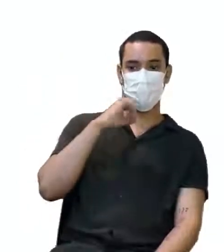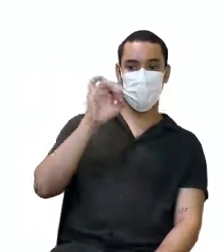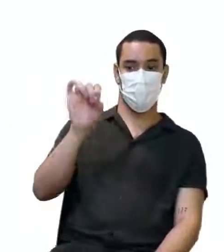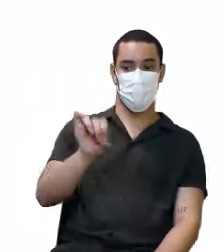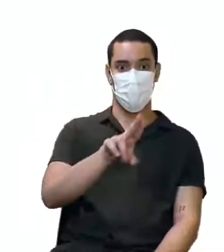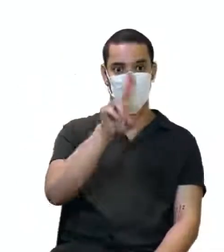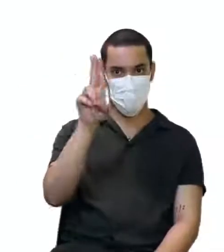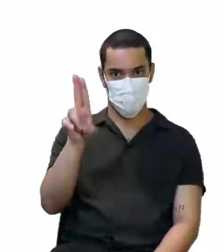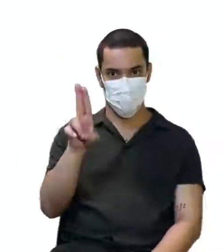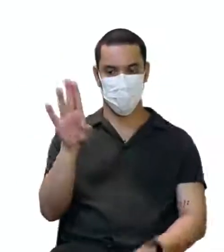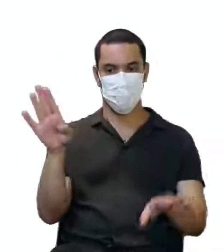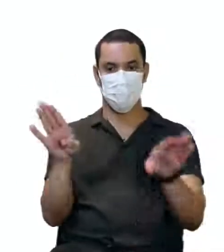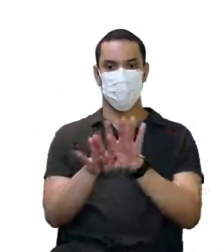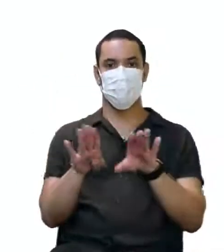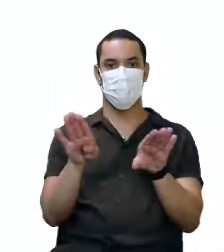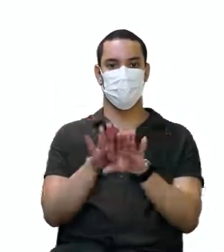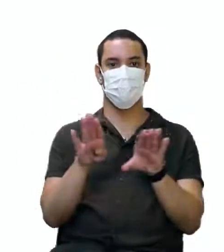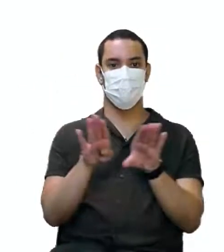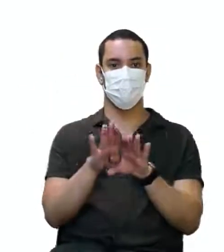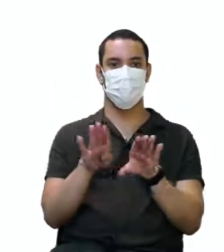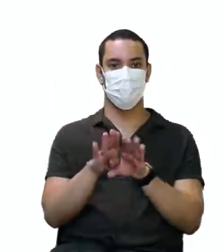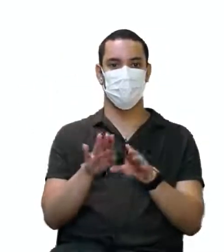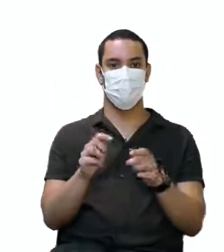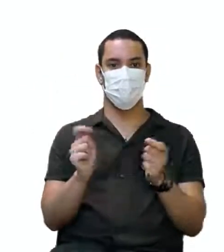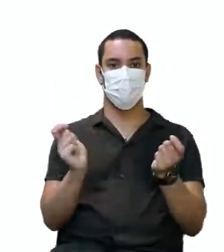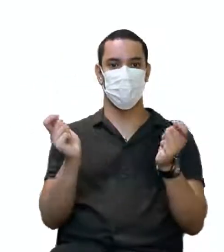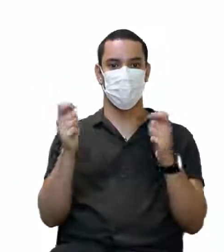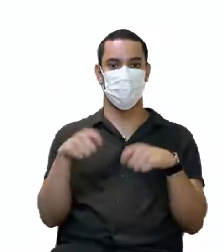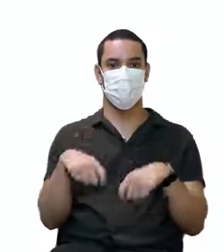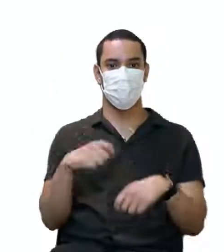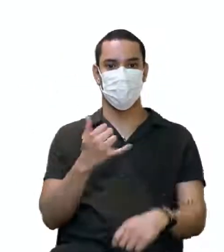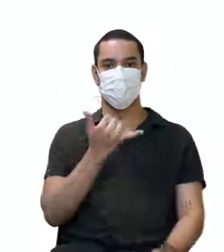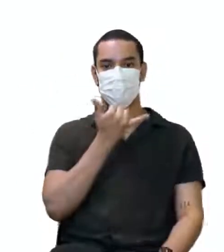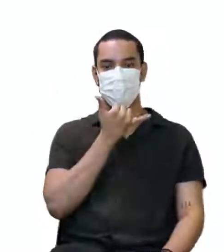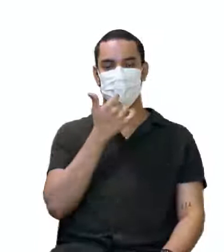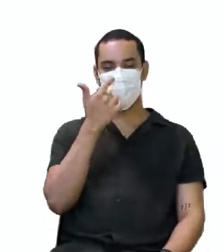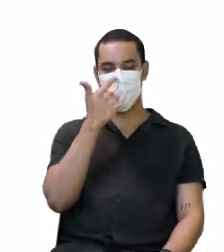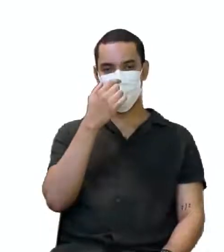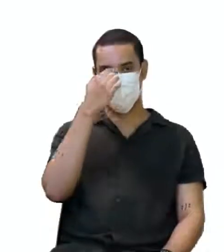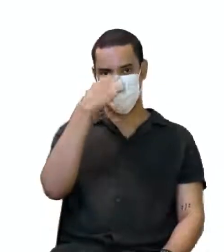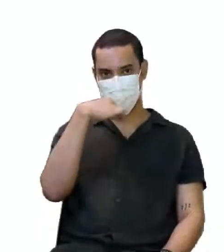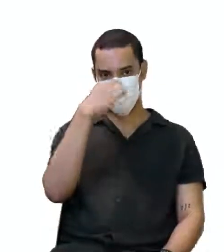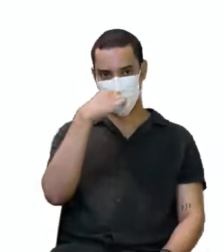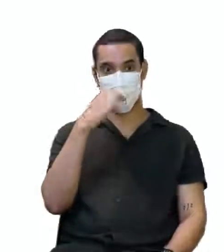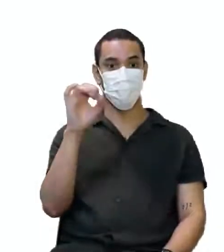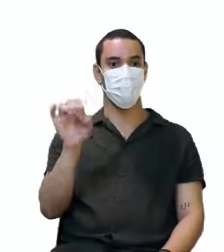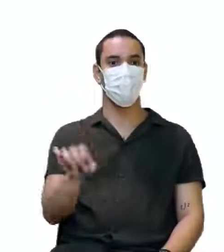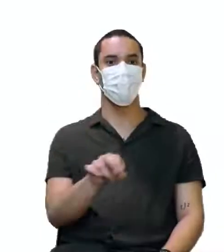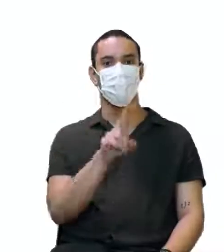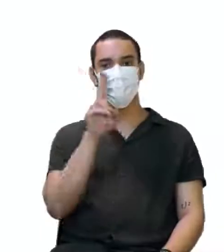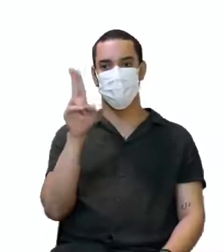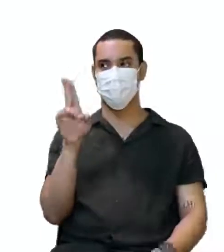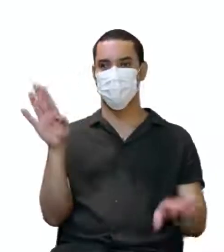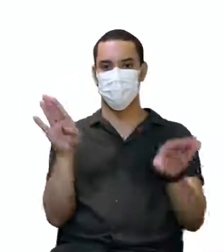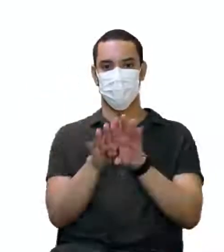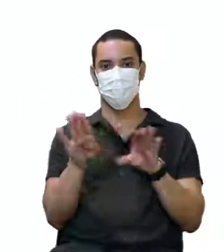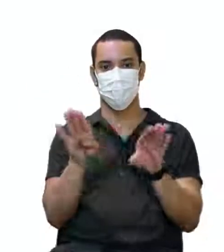então... Ai, quase respiro. Ou então uma situação